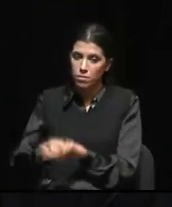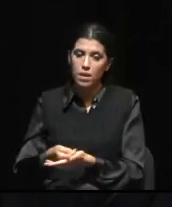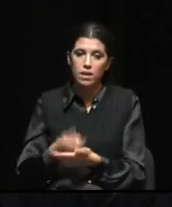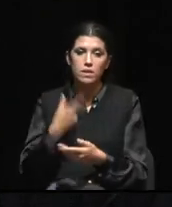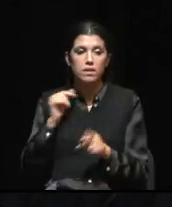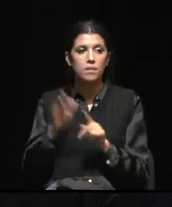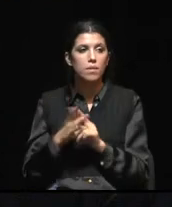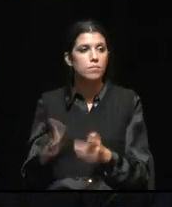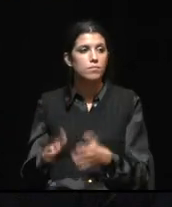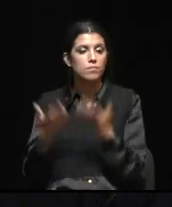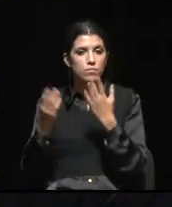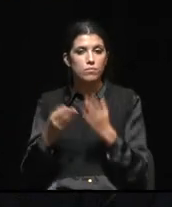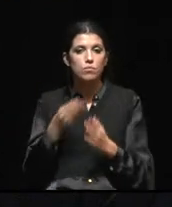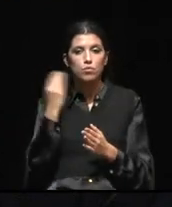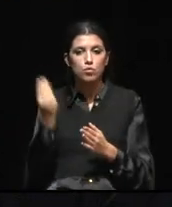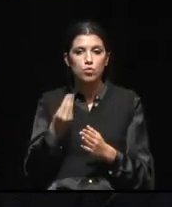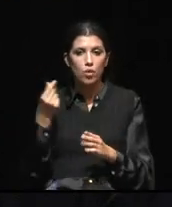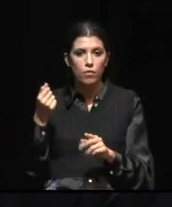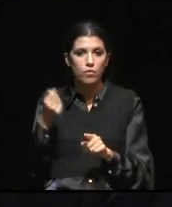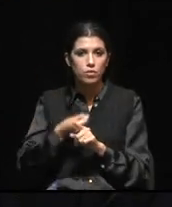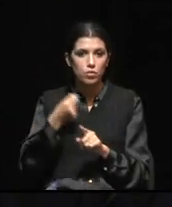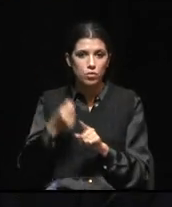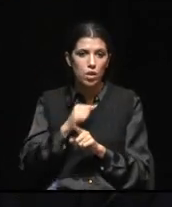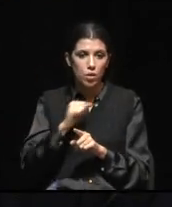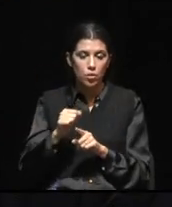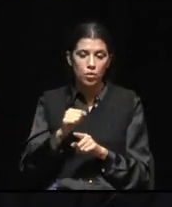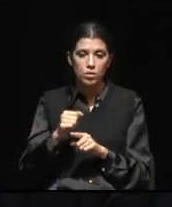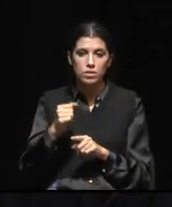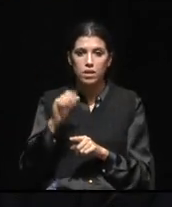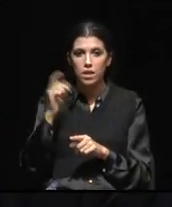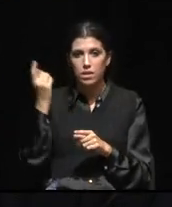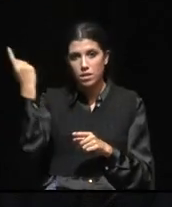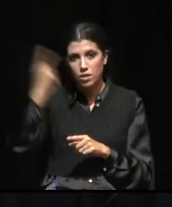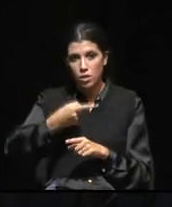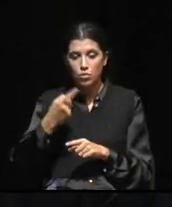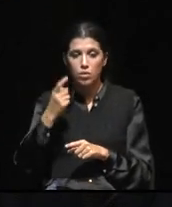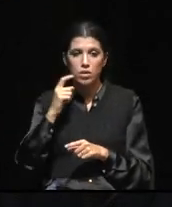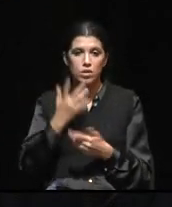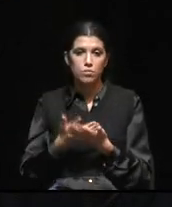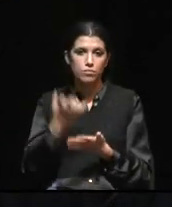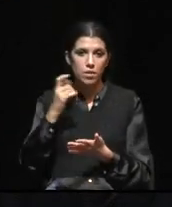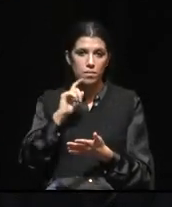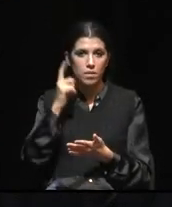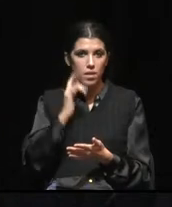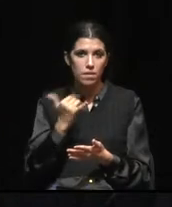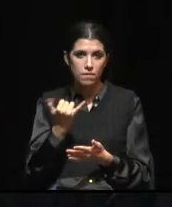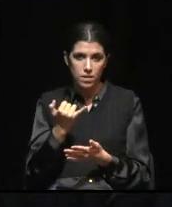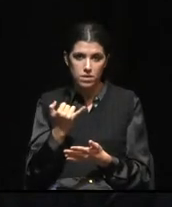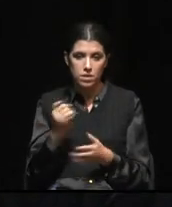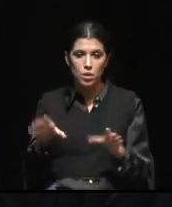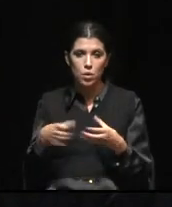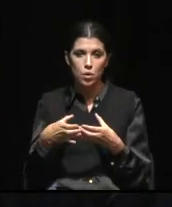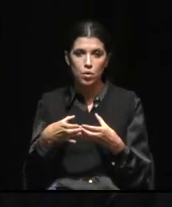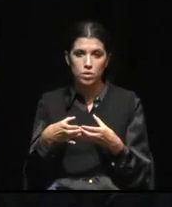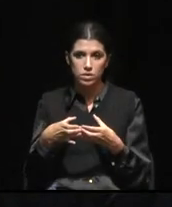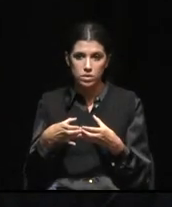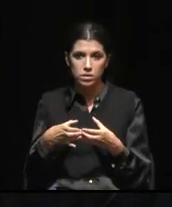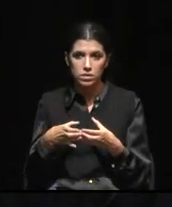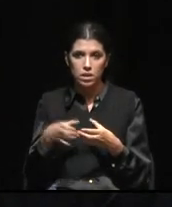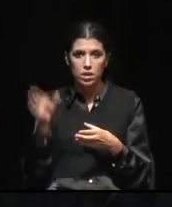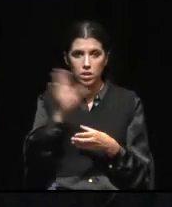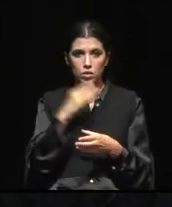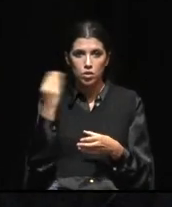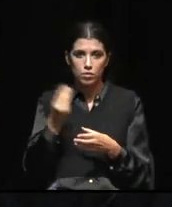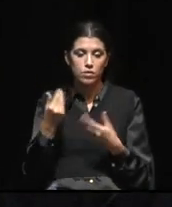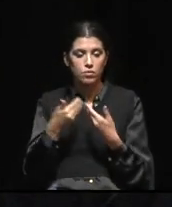aos estudantes que lutaram contra a ditadura nas comemorações dos 50 anos do 25 de abril e que naturalmente o Conselho Municipal da Juventude seja reativado os